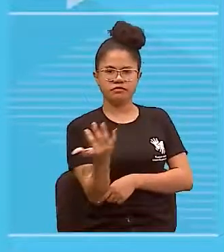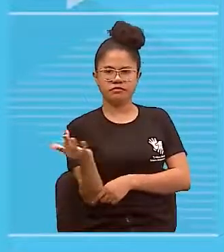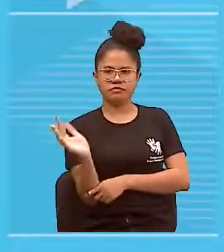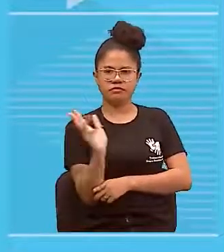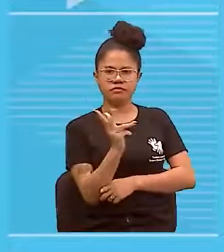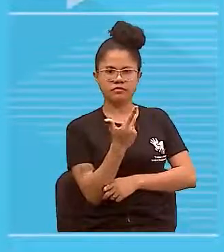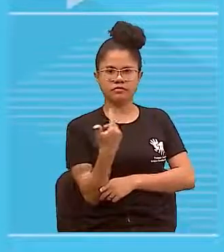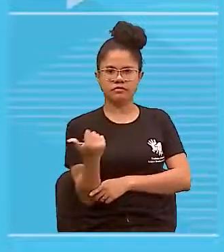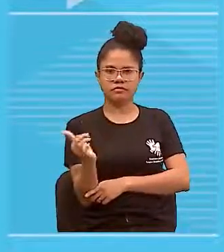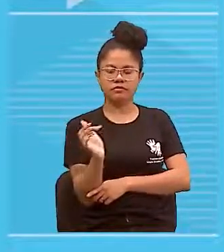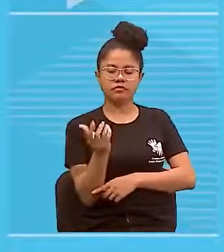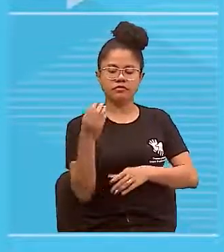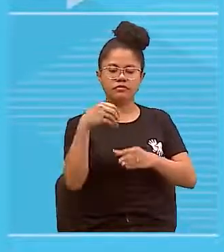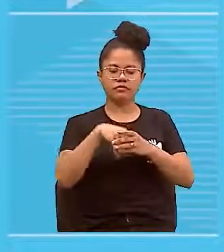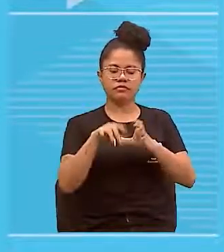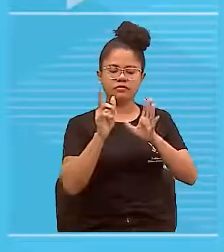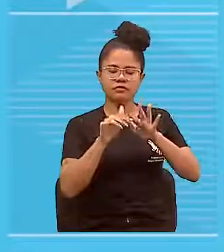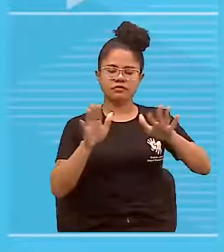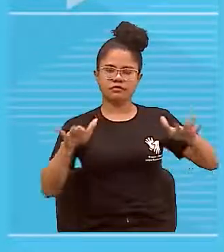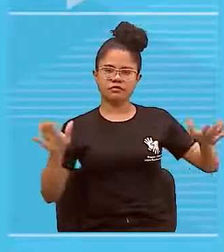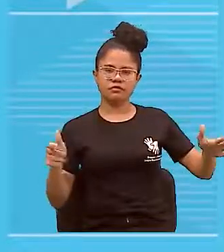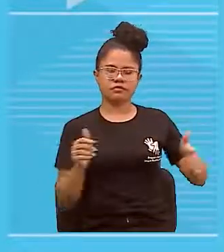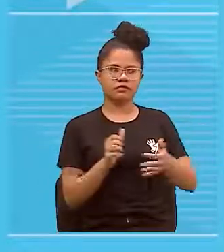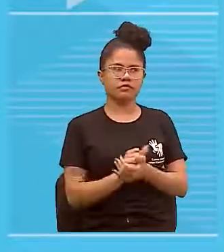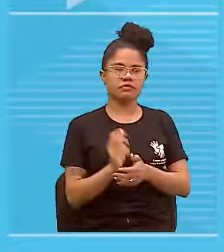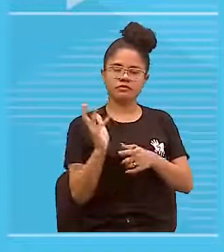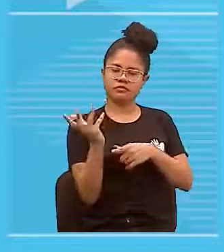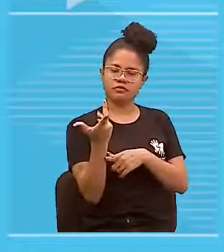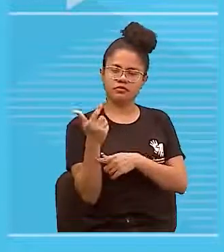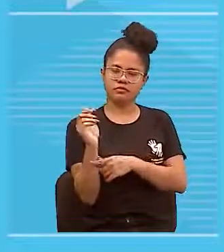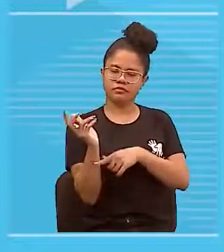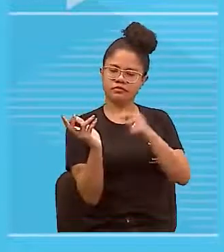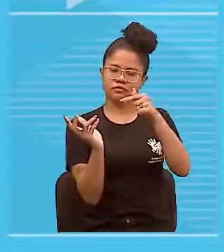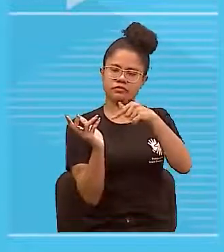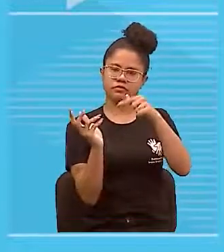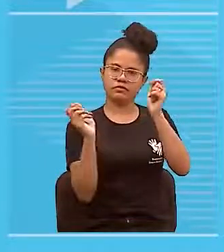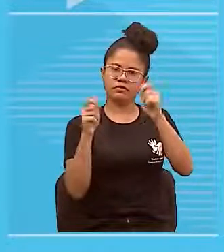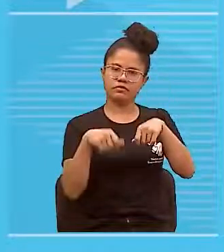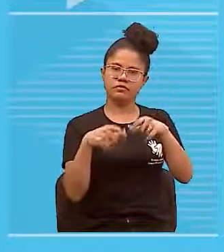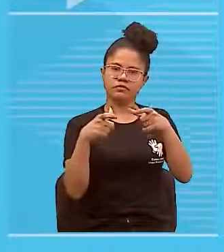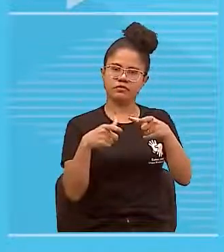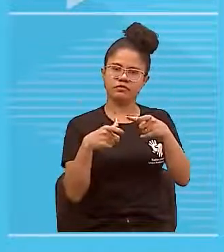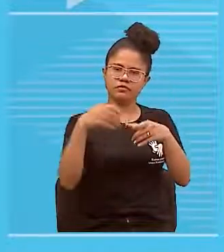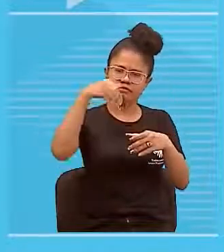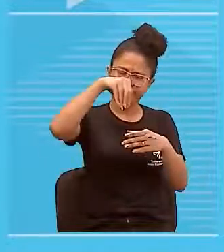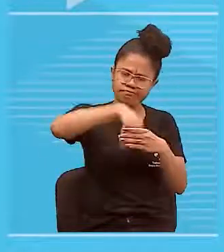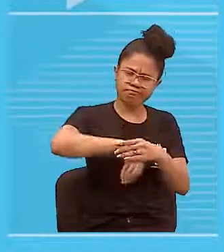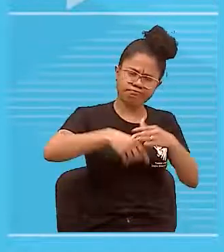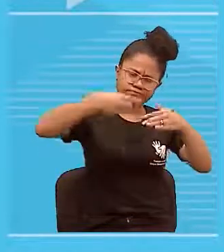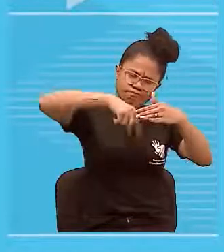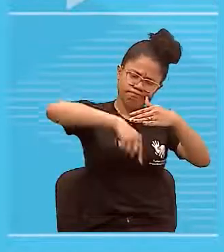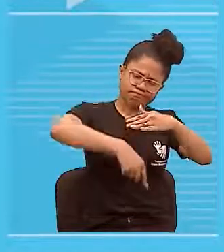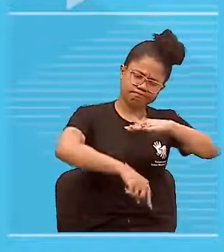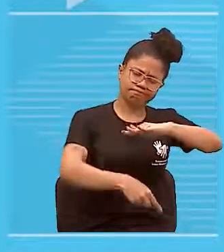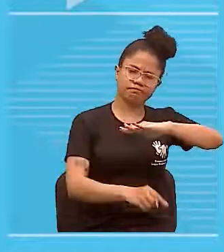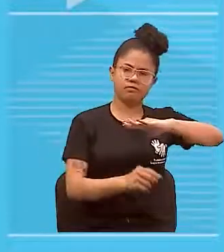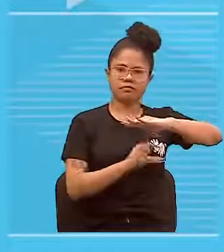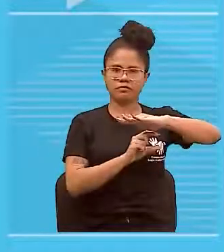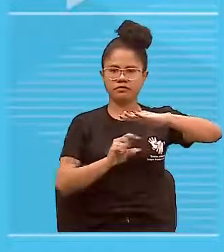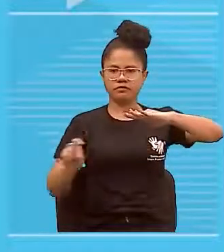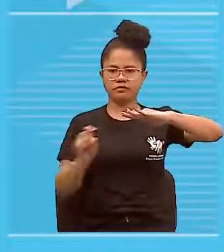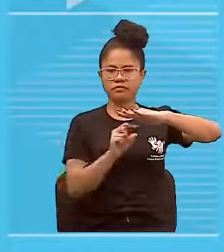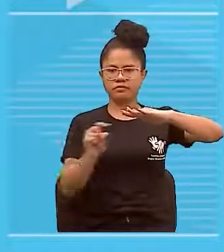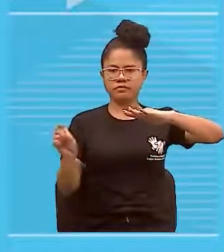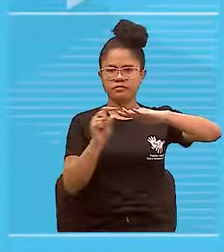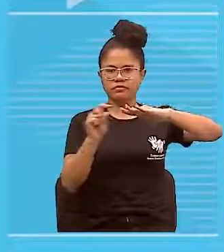mais superficial, na camada intermediária ou na camada mais profunda dessas águas? Dulce está